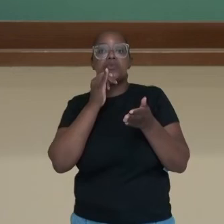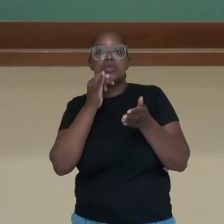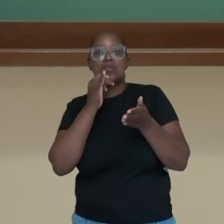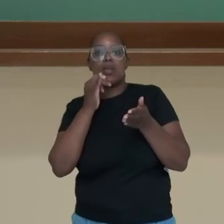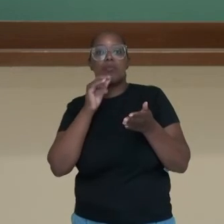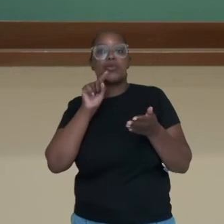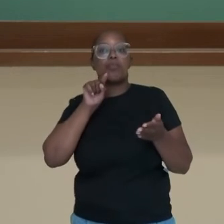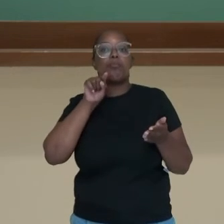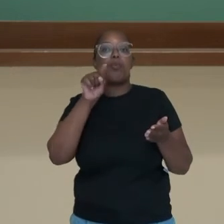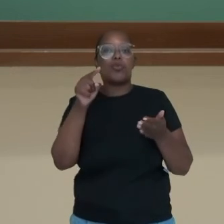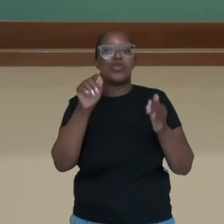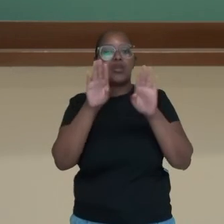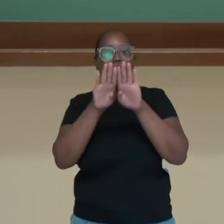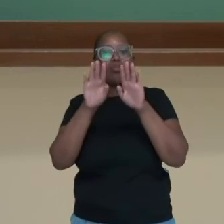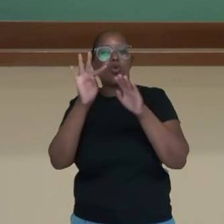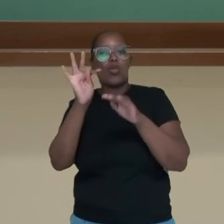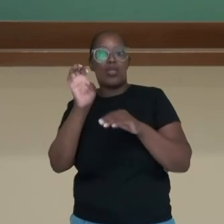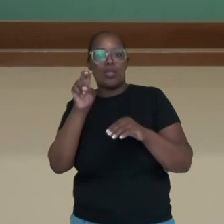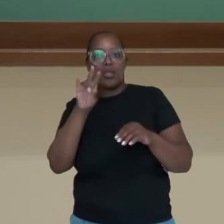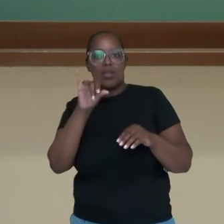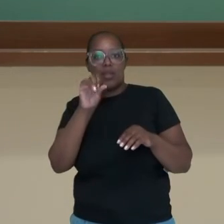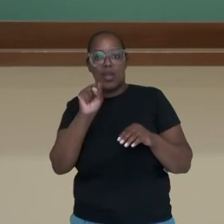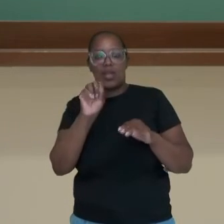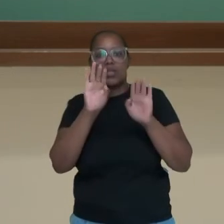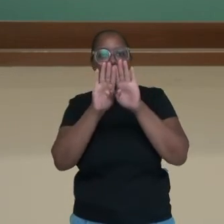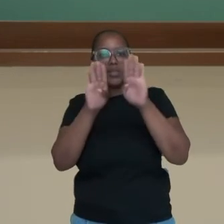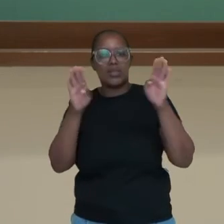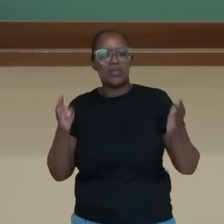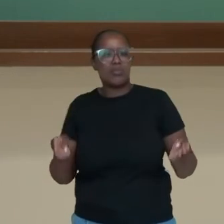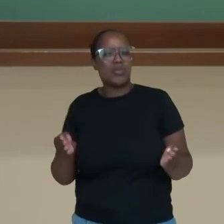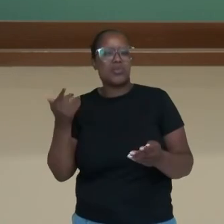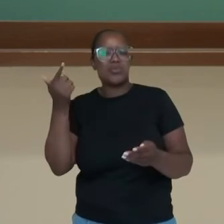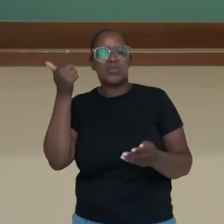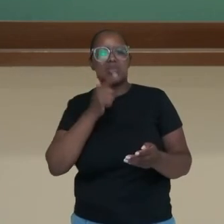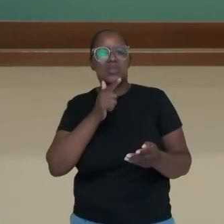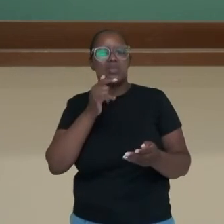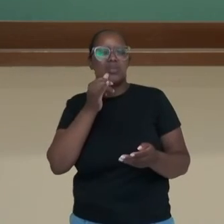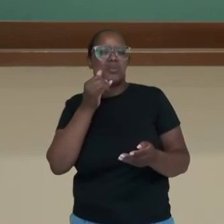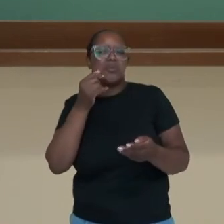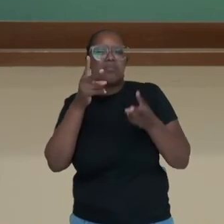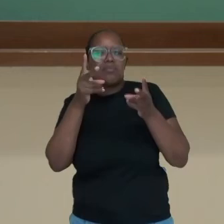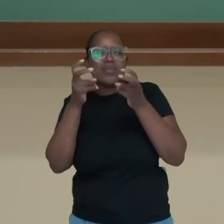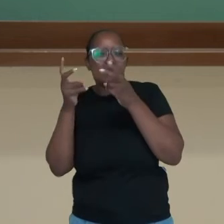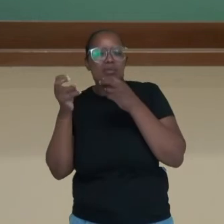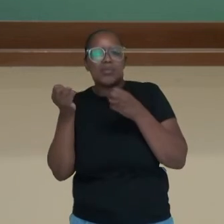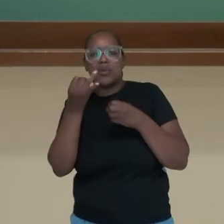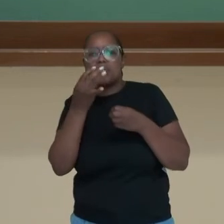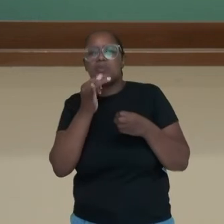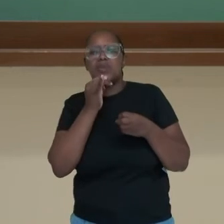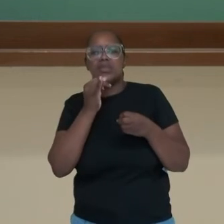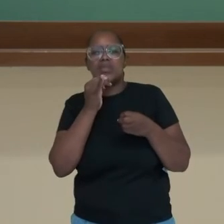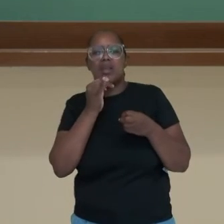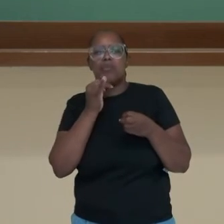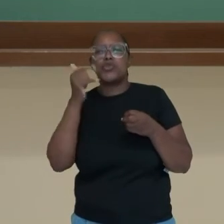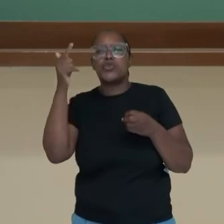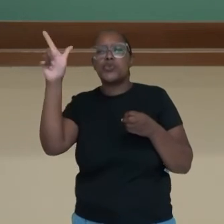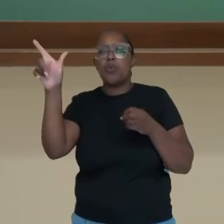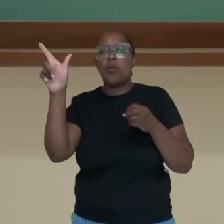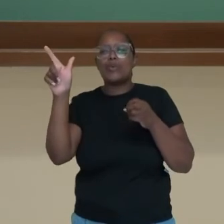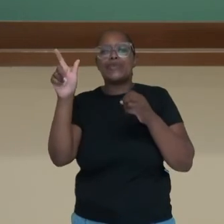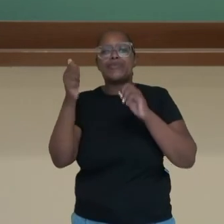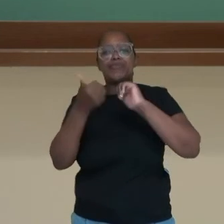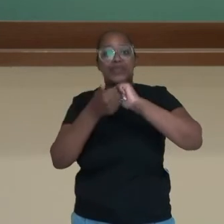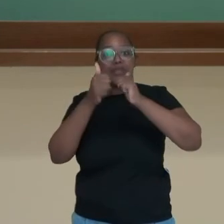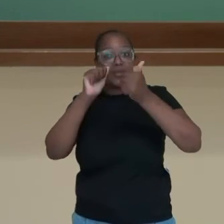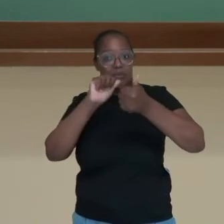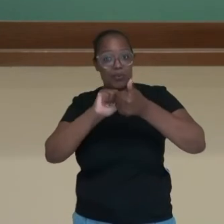mesa? Vocês conseguiram identificar algumas semelhanças com vários outros esportes de rede? Creio